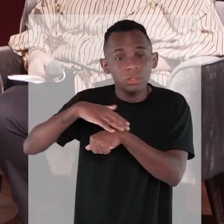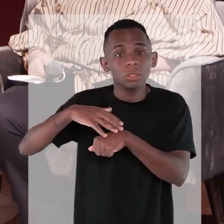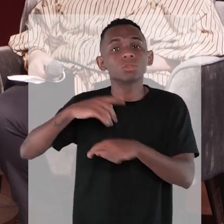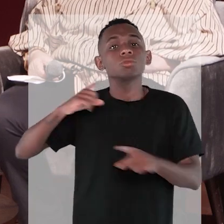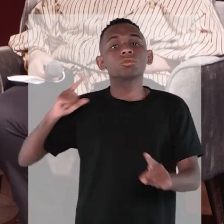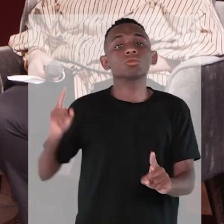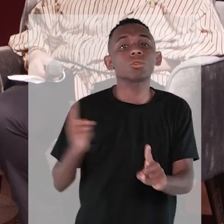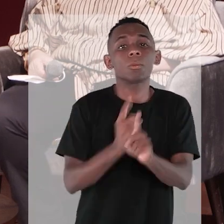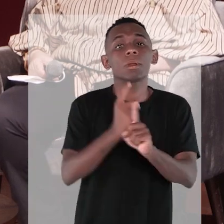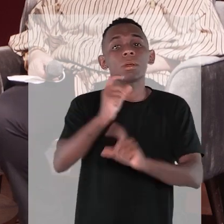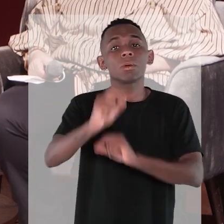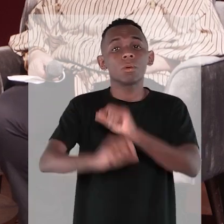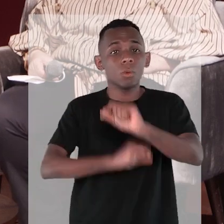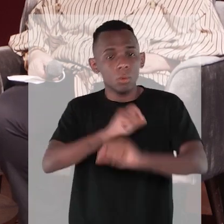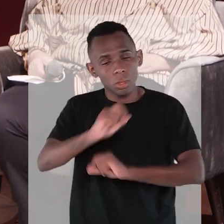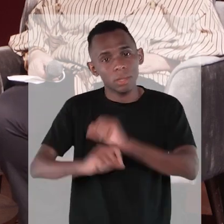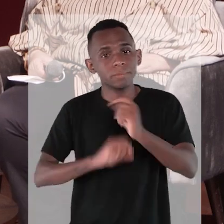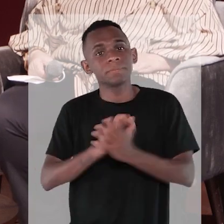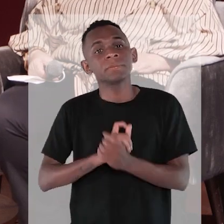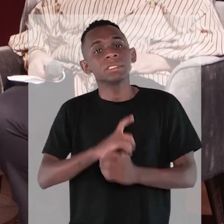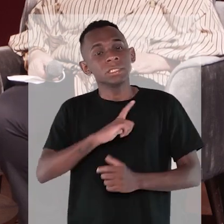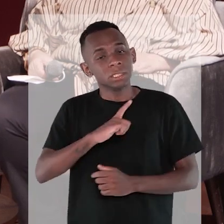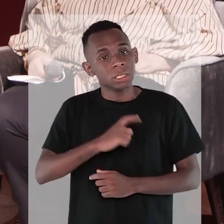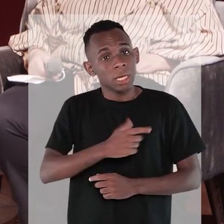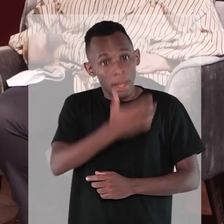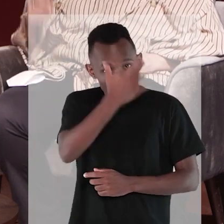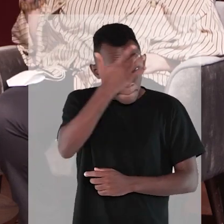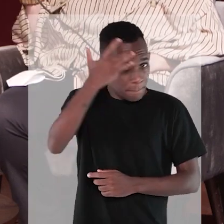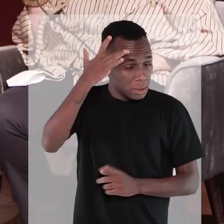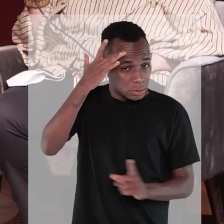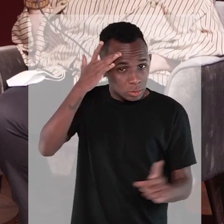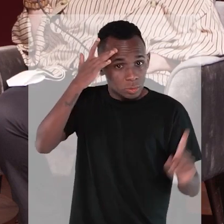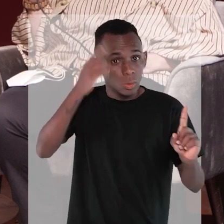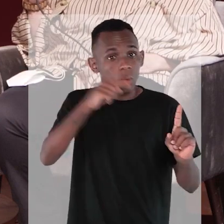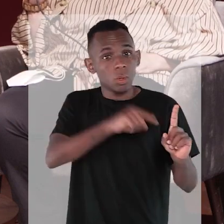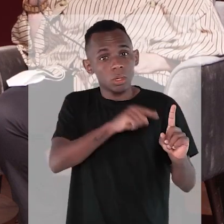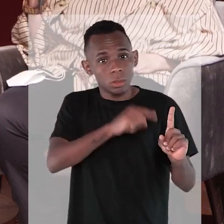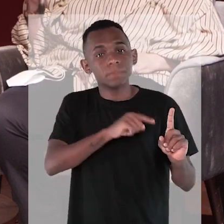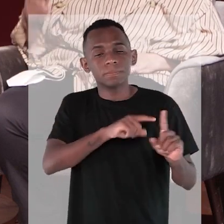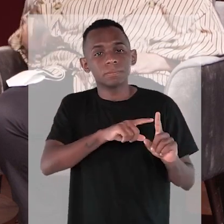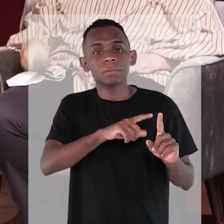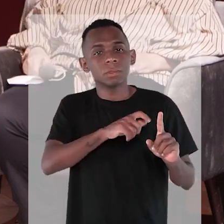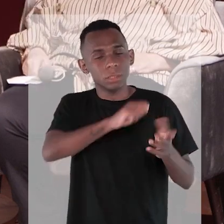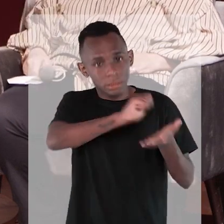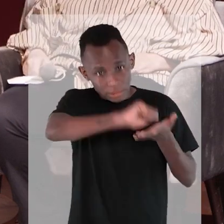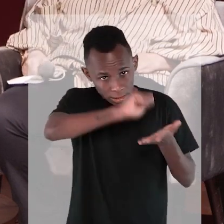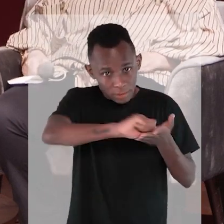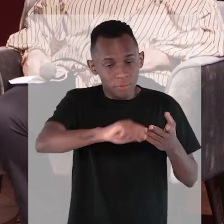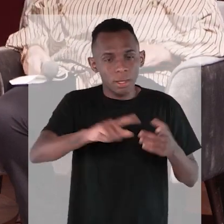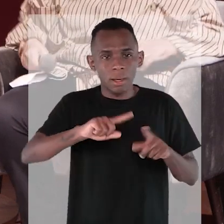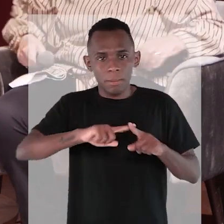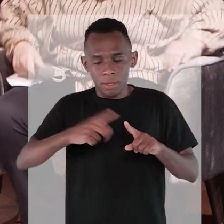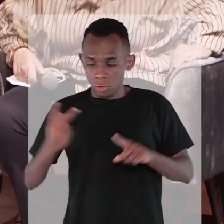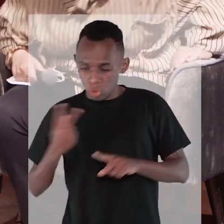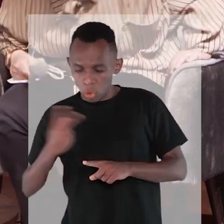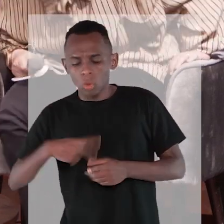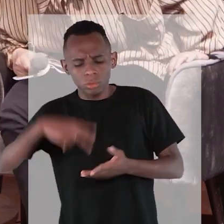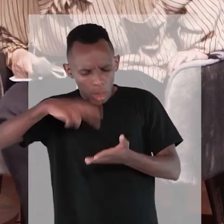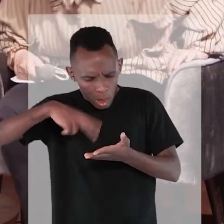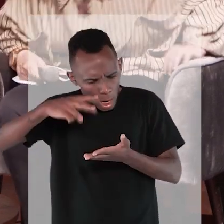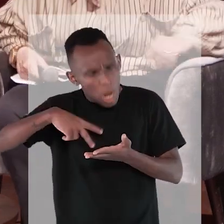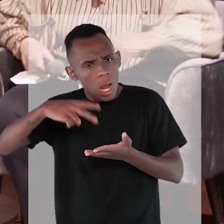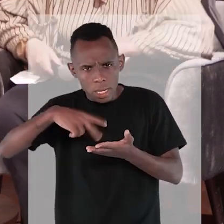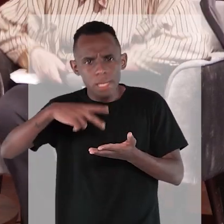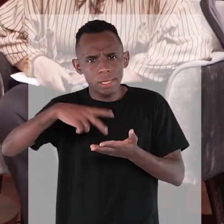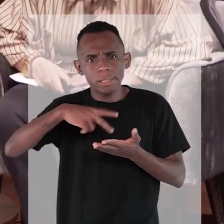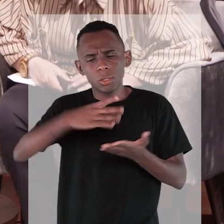autor, que nenhum dos dois conhecia pessoalmente, né, mas que repetia... Mas que a gente lia, né, Nilton? Exatamente. Nós líamos, né, e